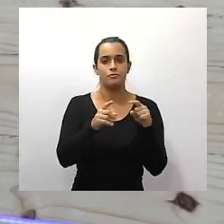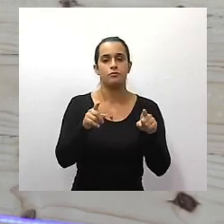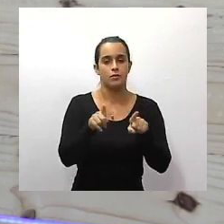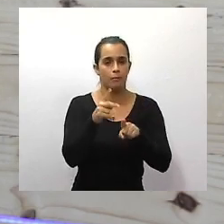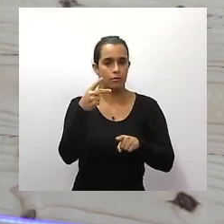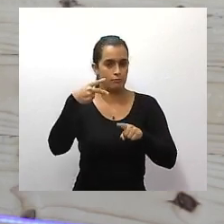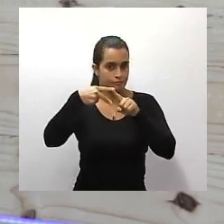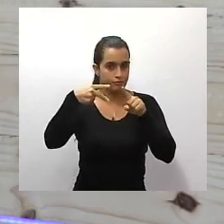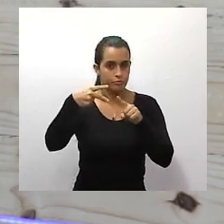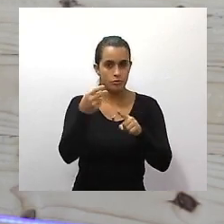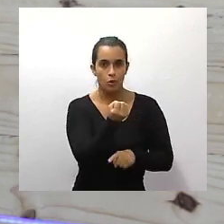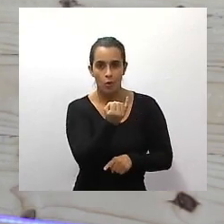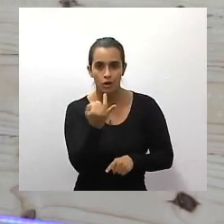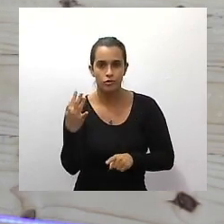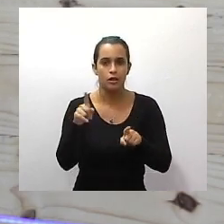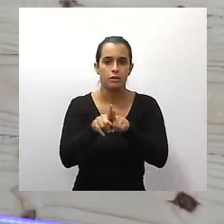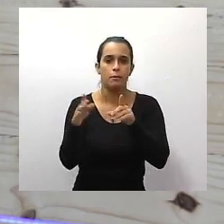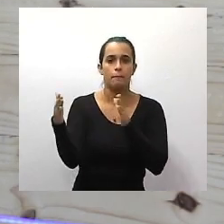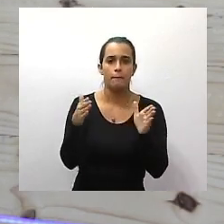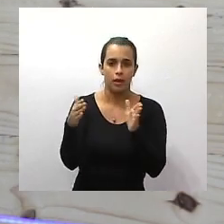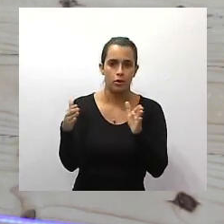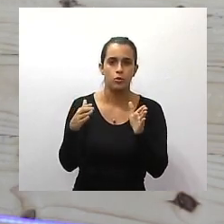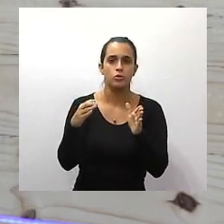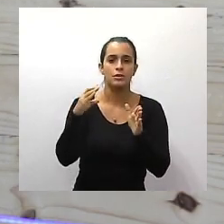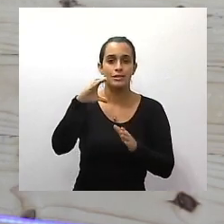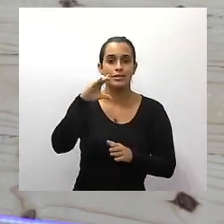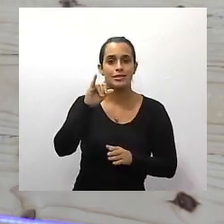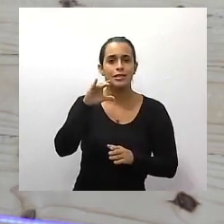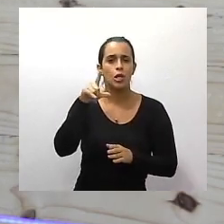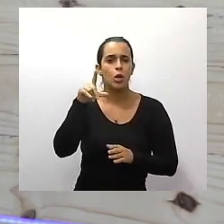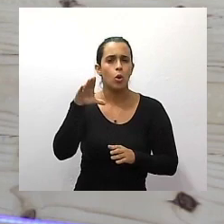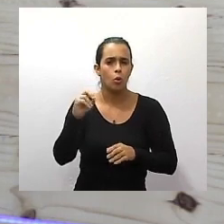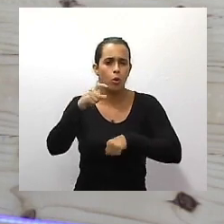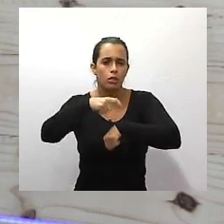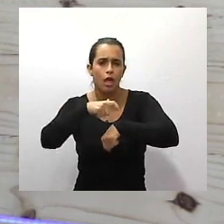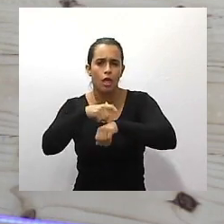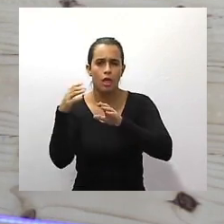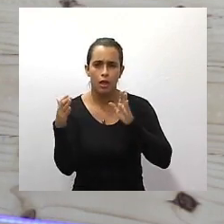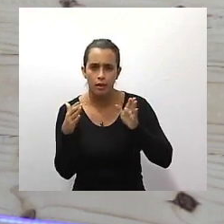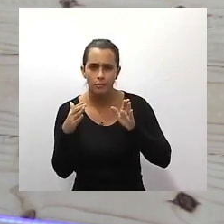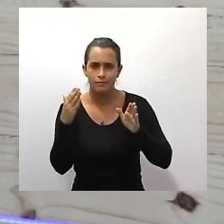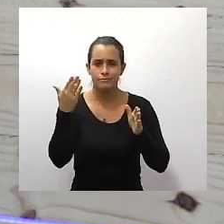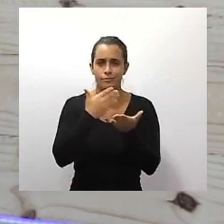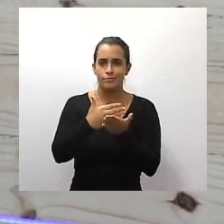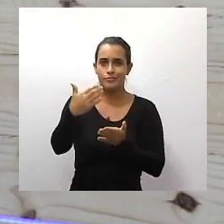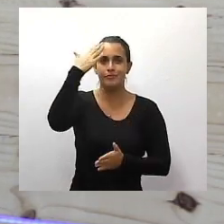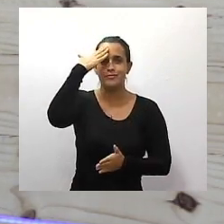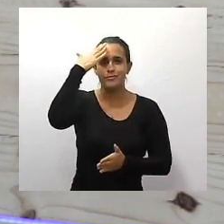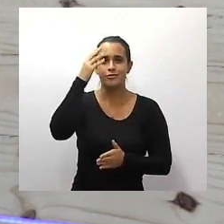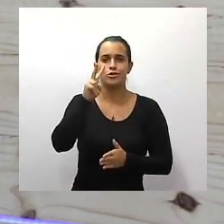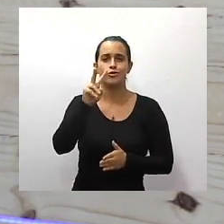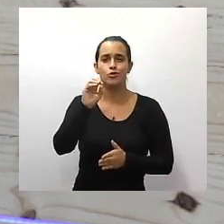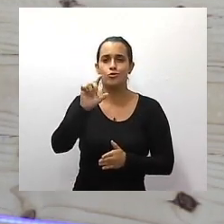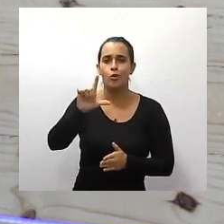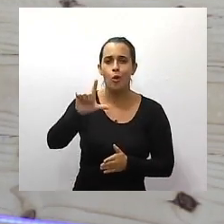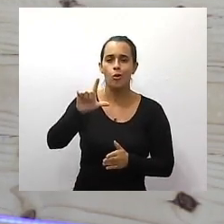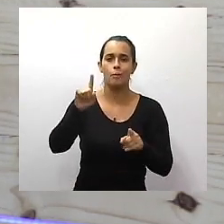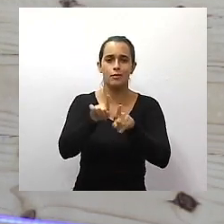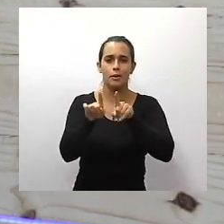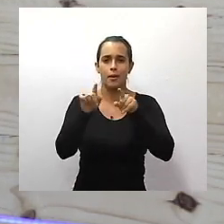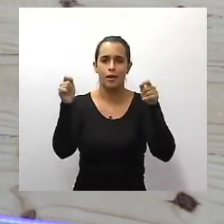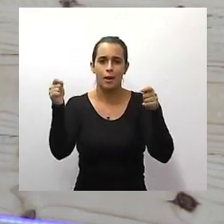de antropologia, das eras antigas, como foi que essa humanidade se estabeleceu, sobreviveu